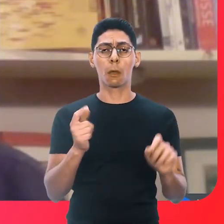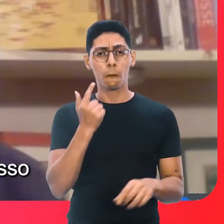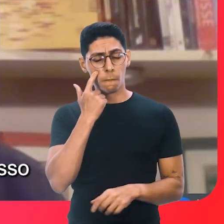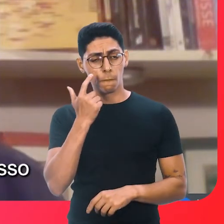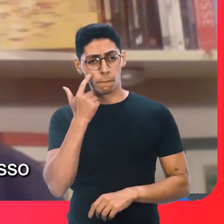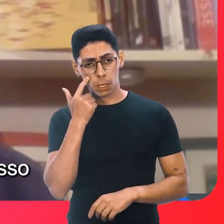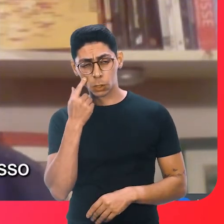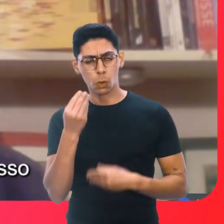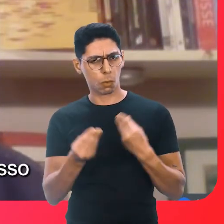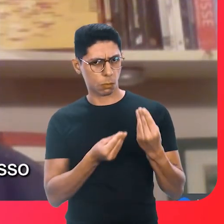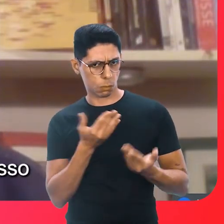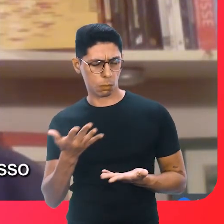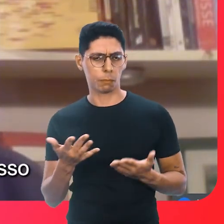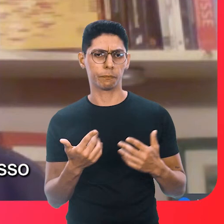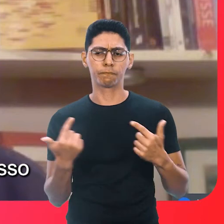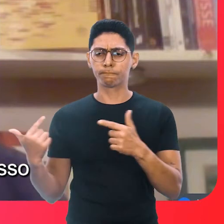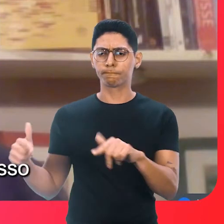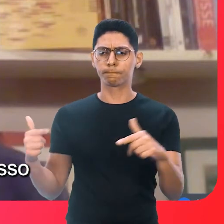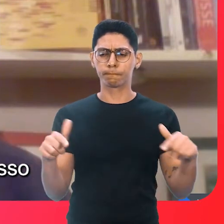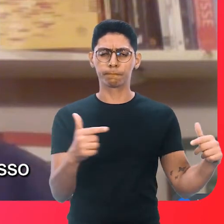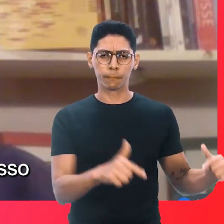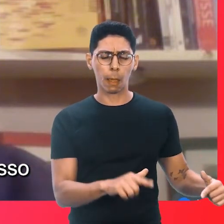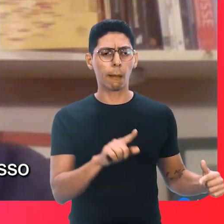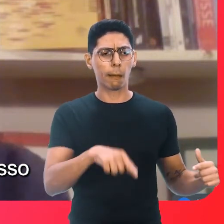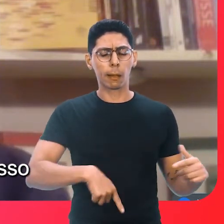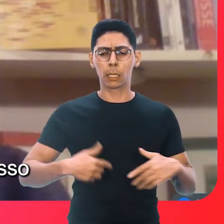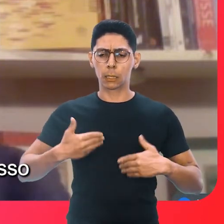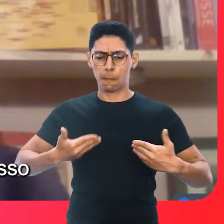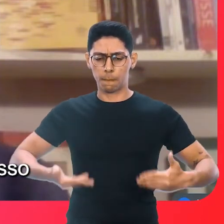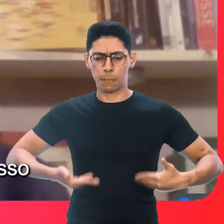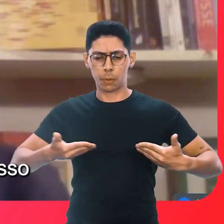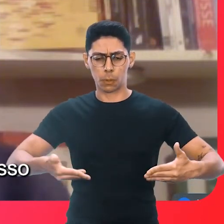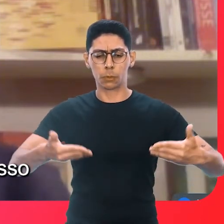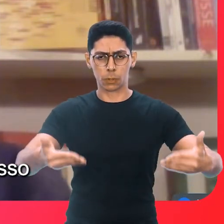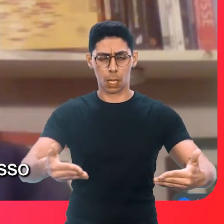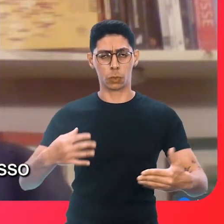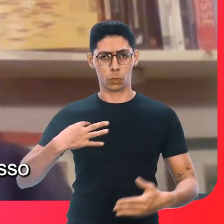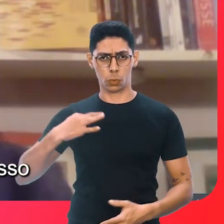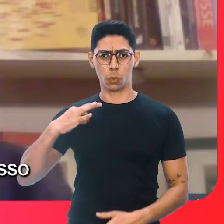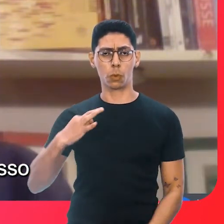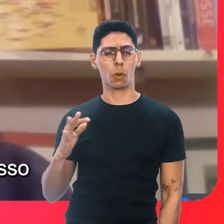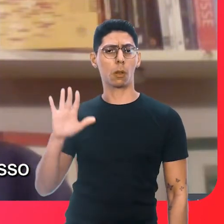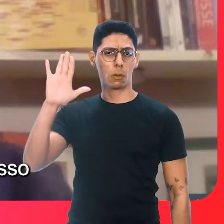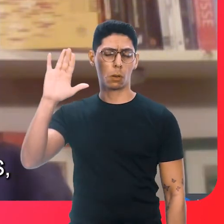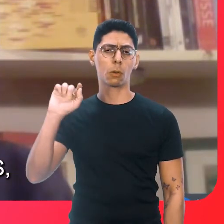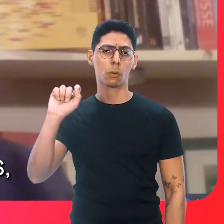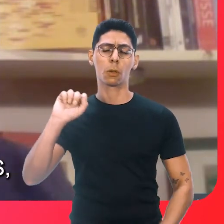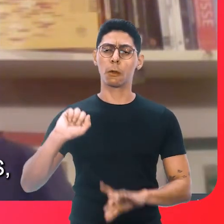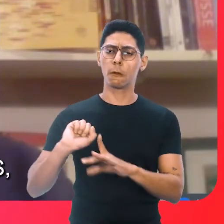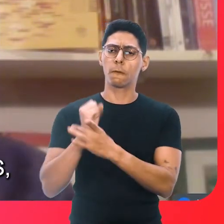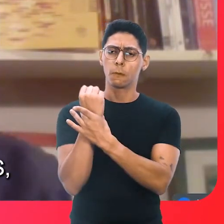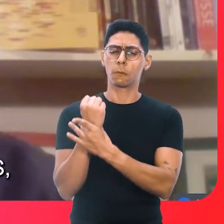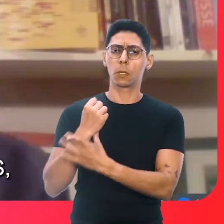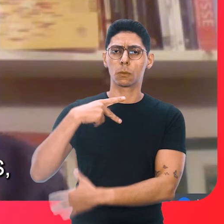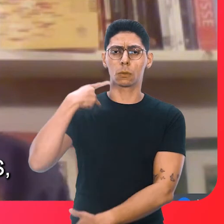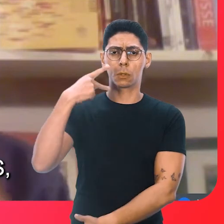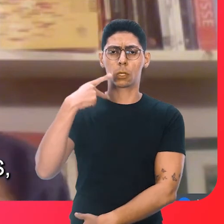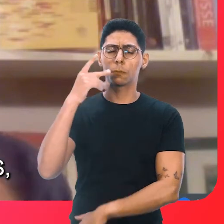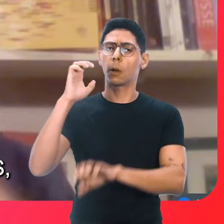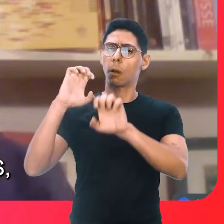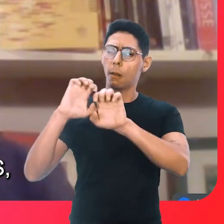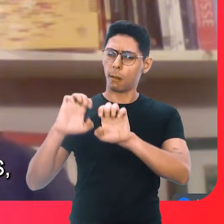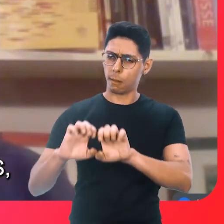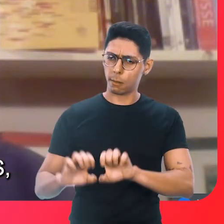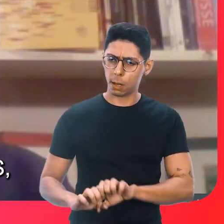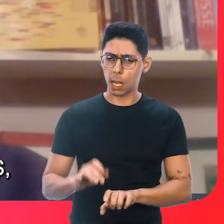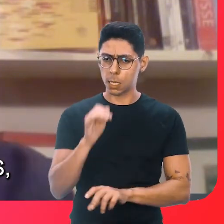seguinte maneira, e tenho trabalhado isso nesse processo eleitoral, que é o fortalecimento das políticas estruturantes, como